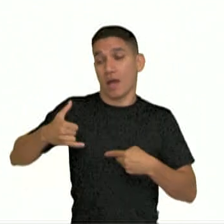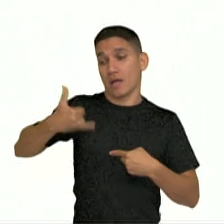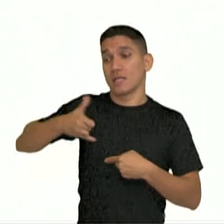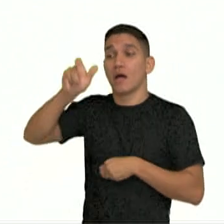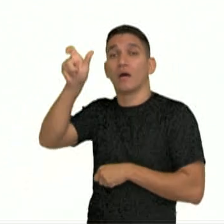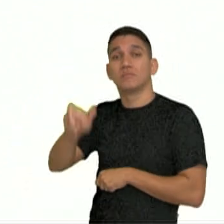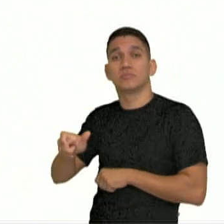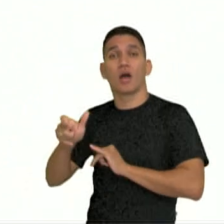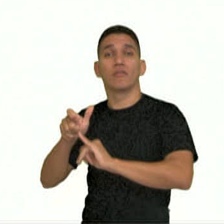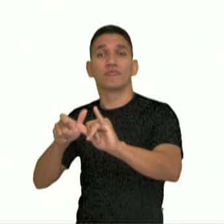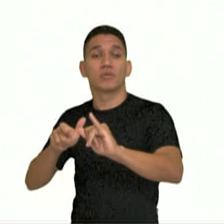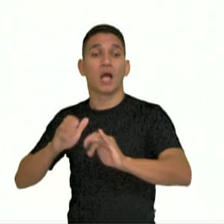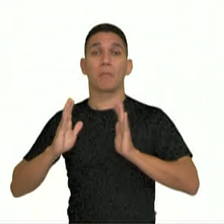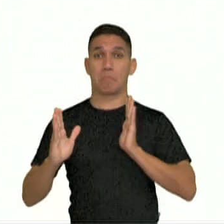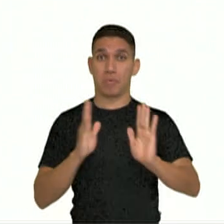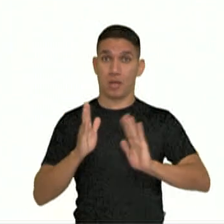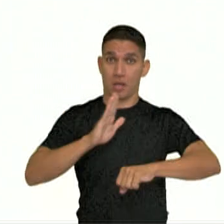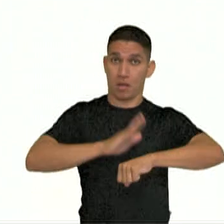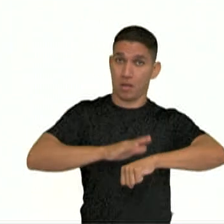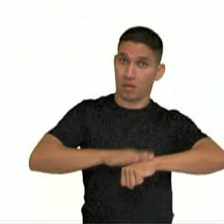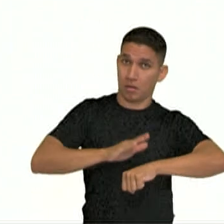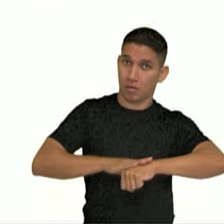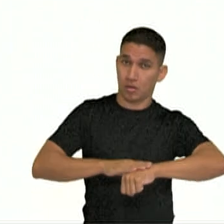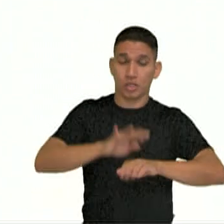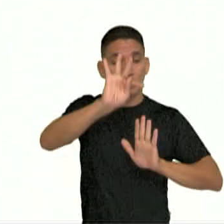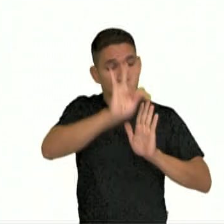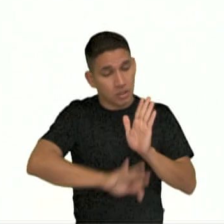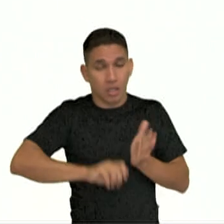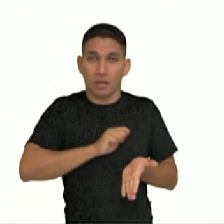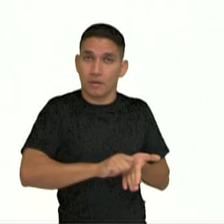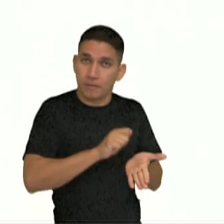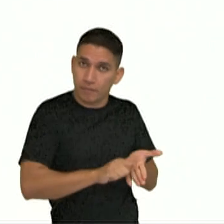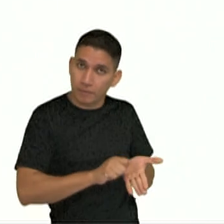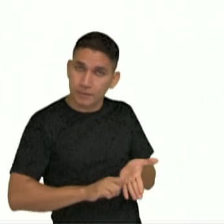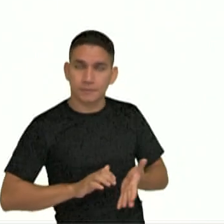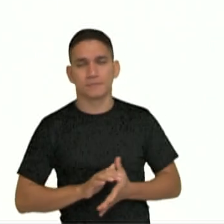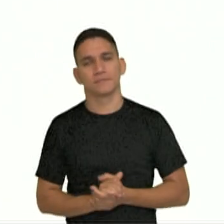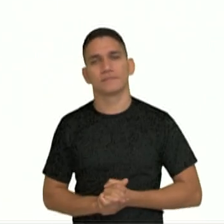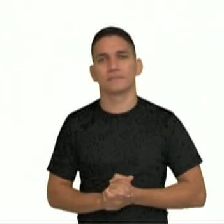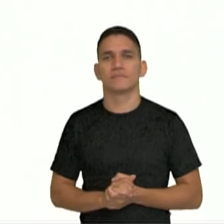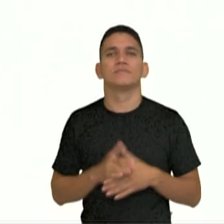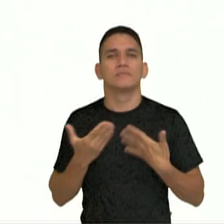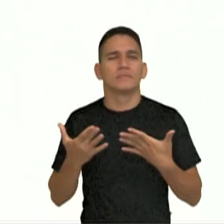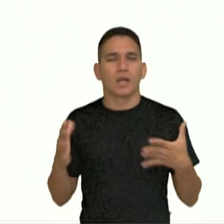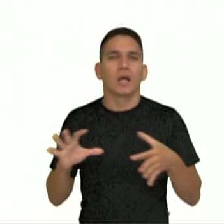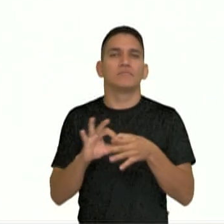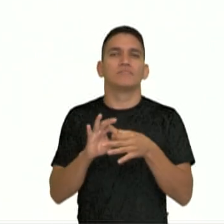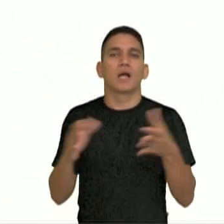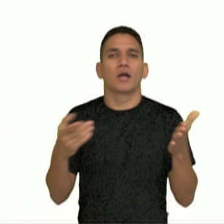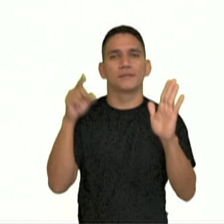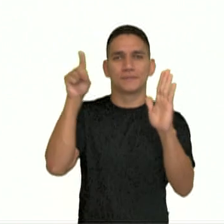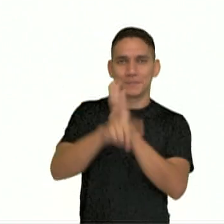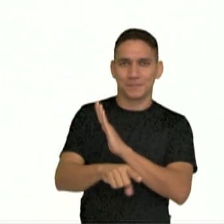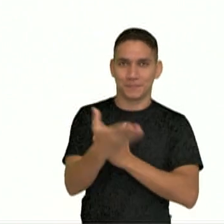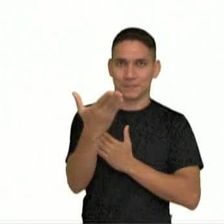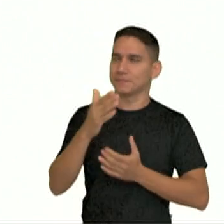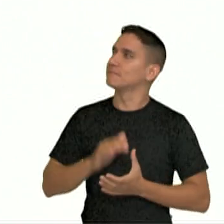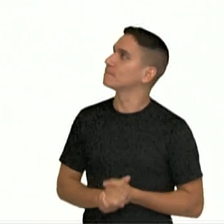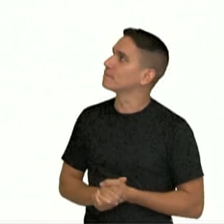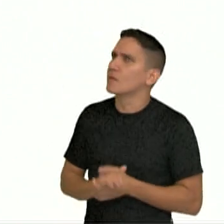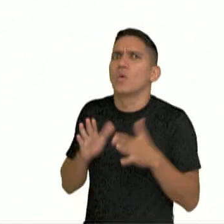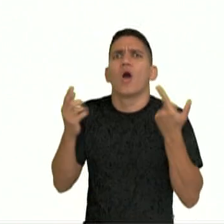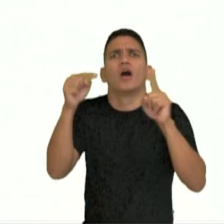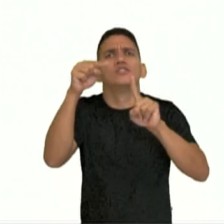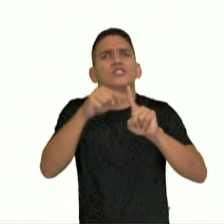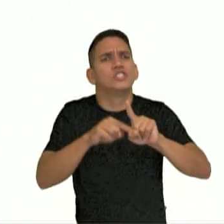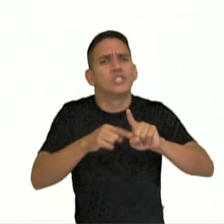falante, época em que o texto foi escrito, ok? Então vamos de quiz. Que tipo de